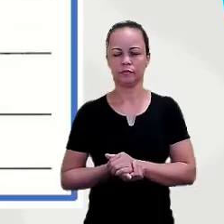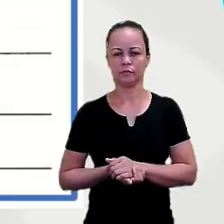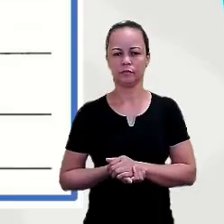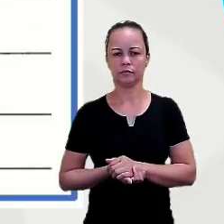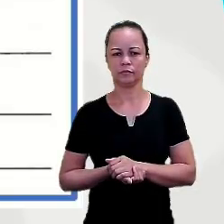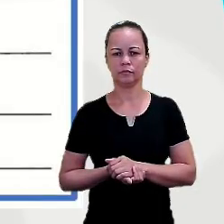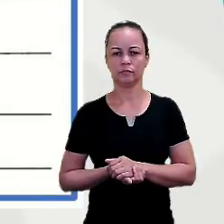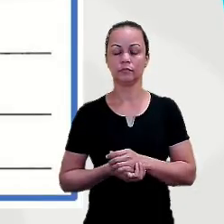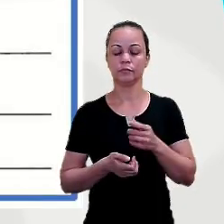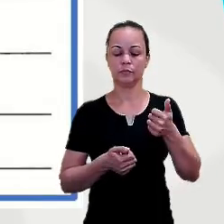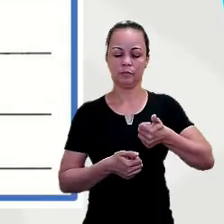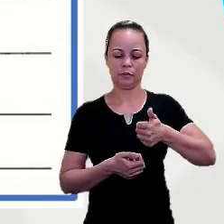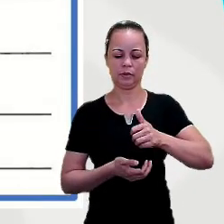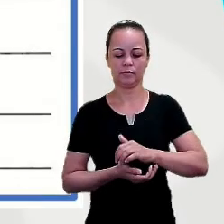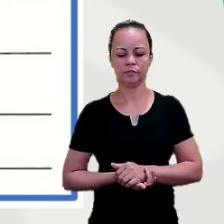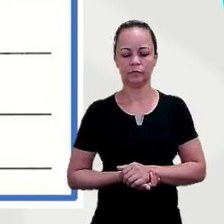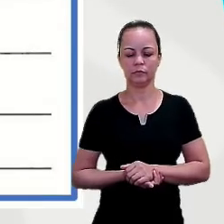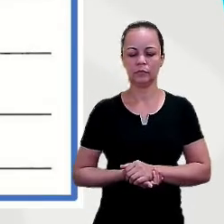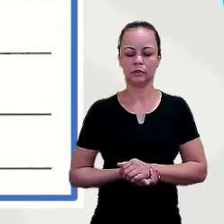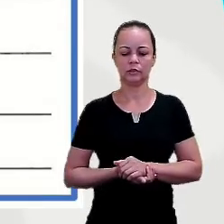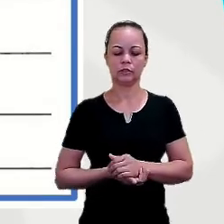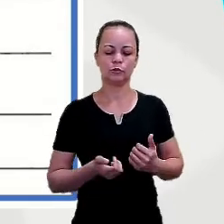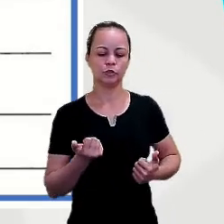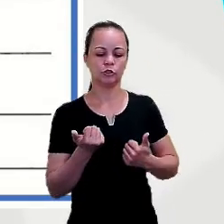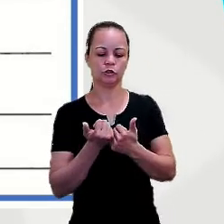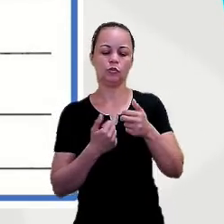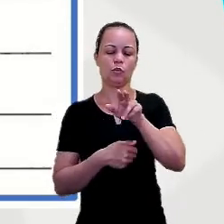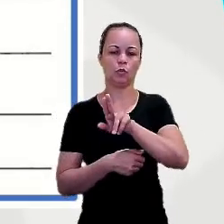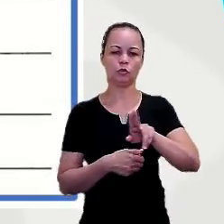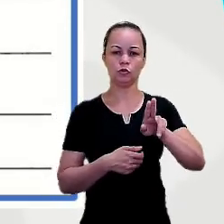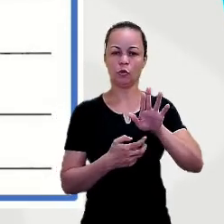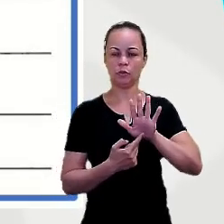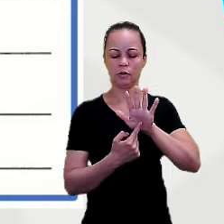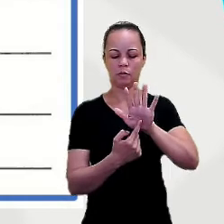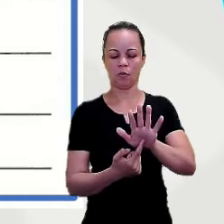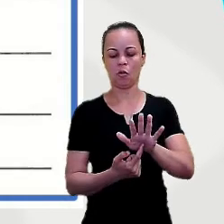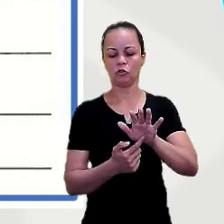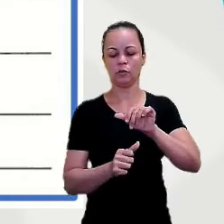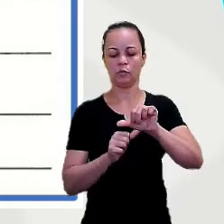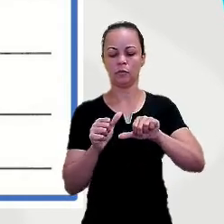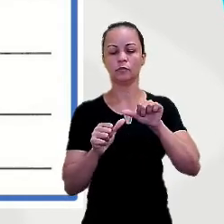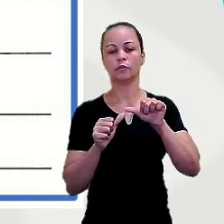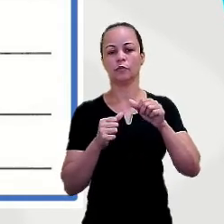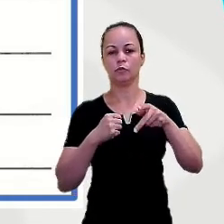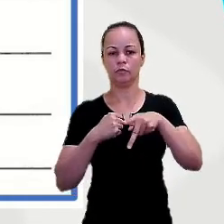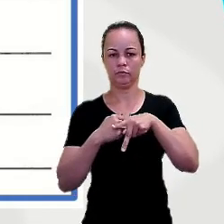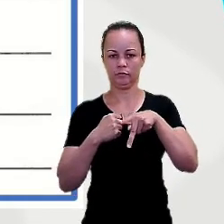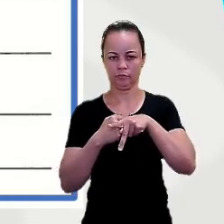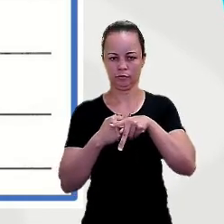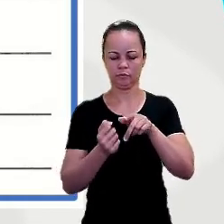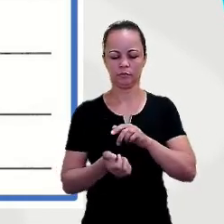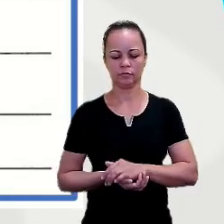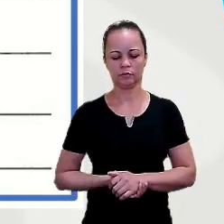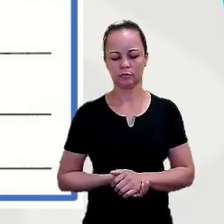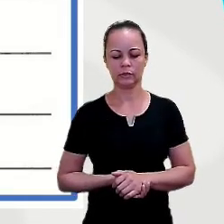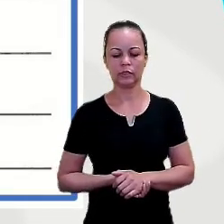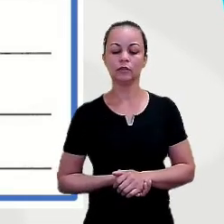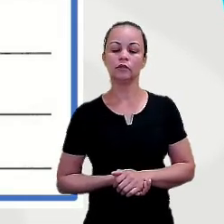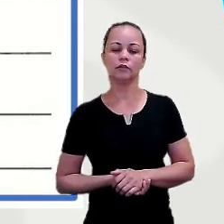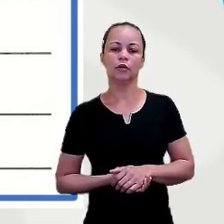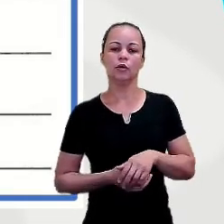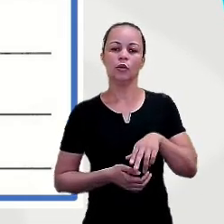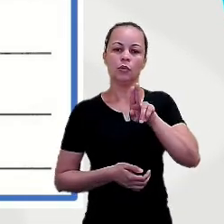quesito. Substitua os nomes em destaque por pronomes. Então, a gente vai usar